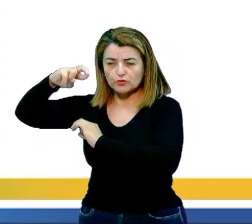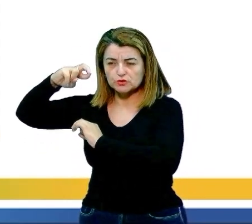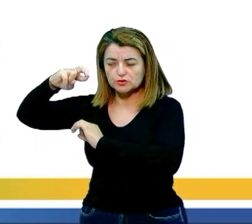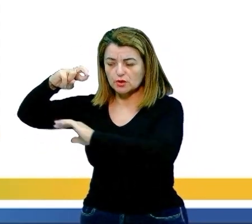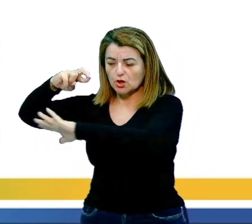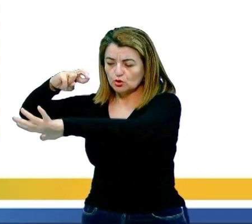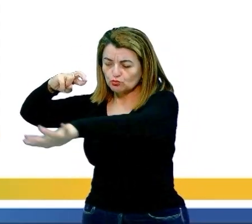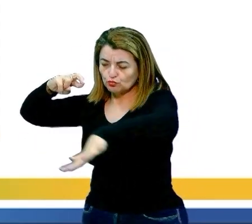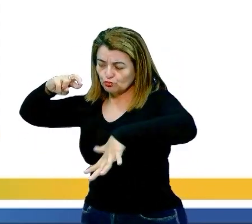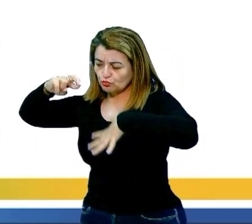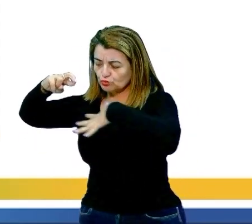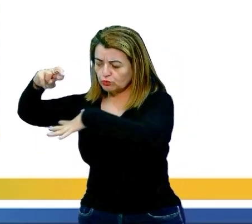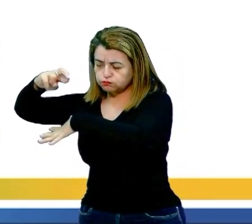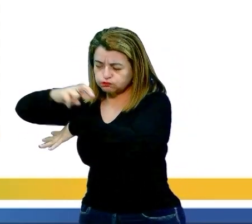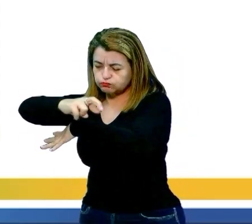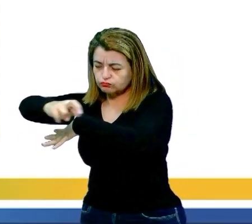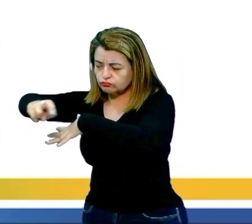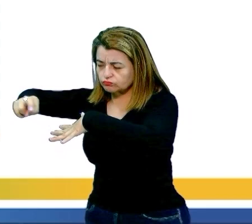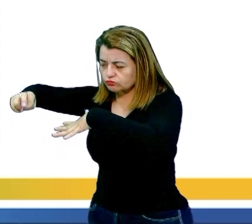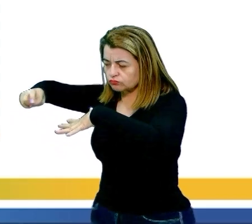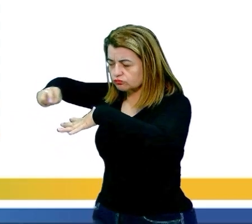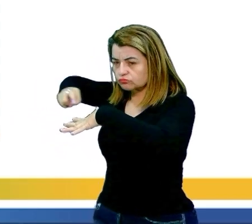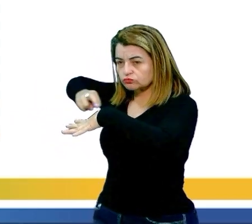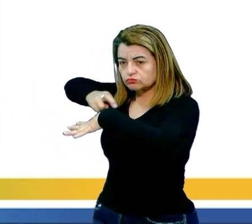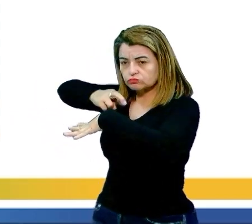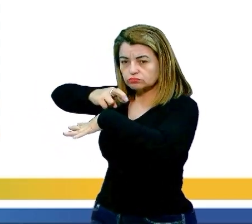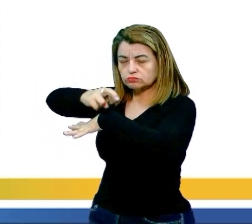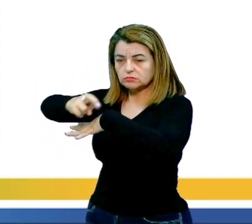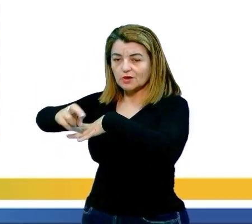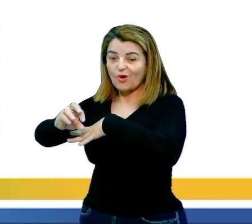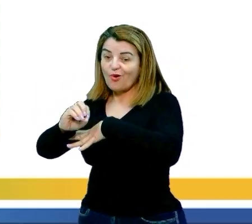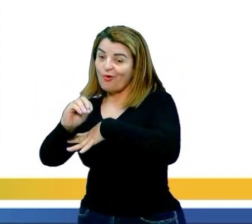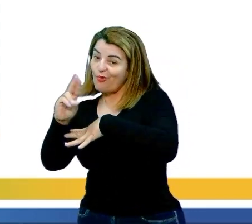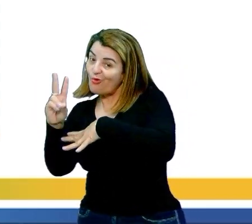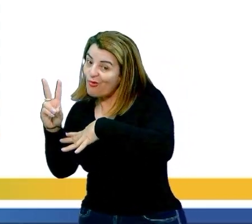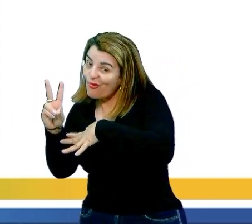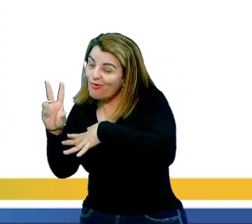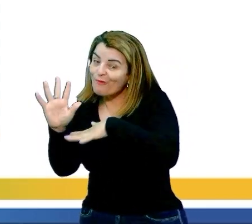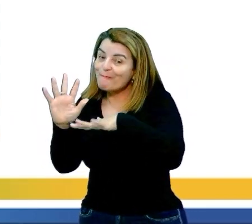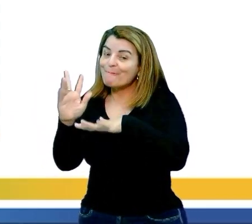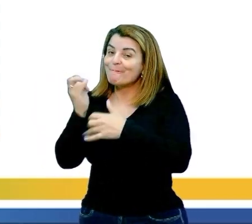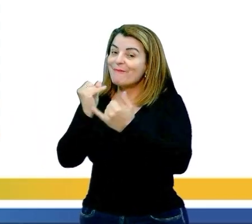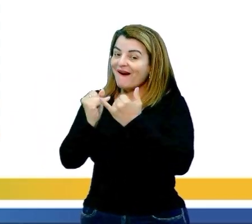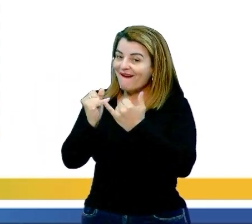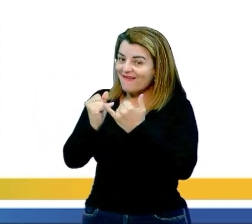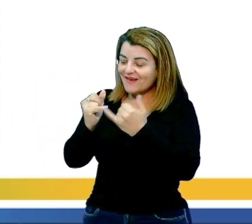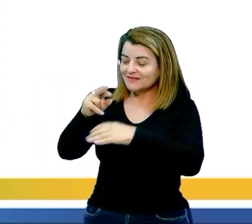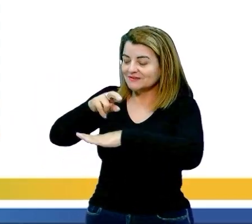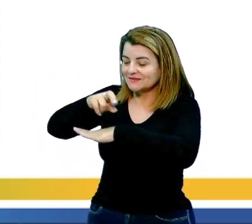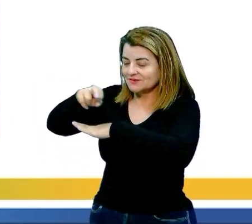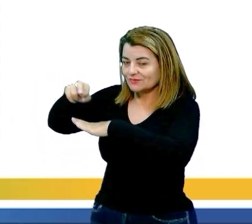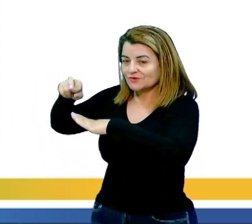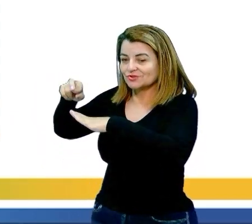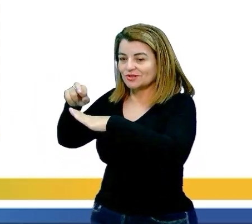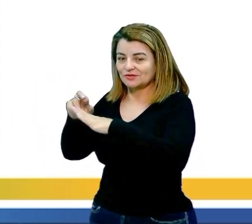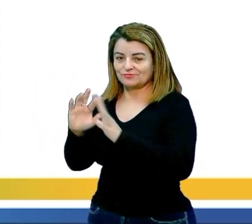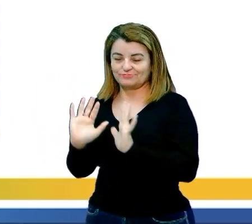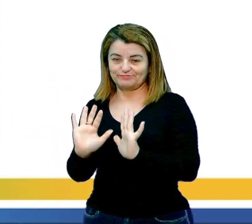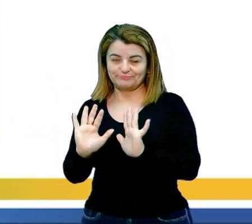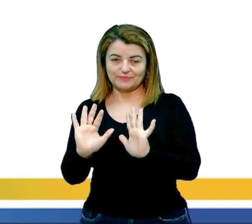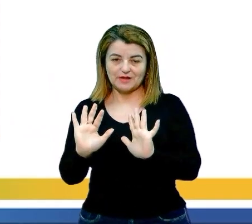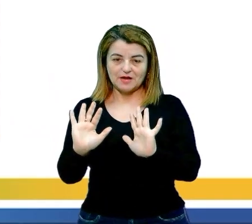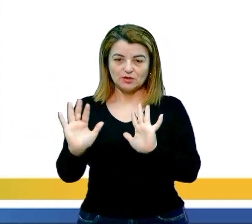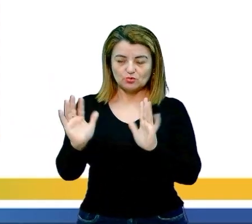seu redor está vigiado, ou pelo menos parece estar sendo vigiado. Então, quando a gente se